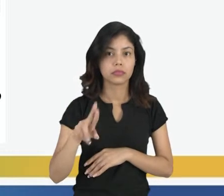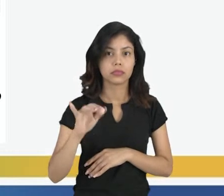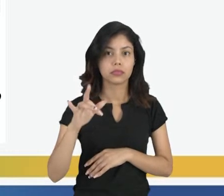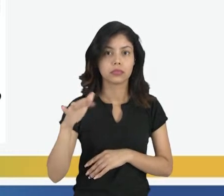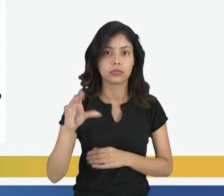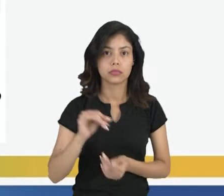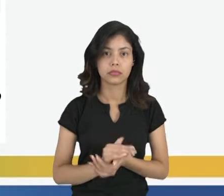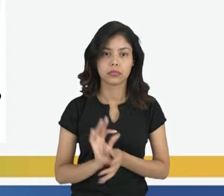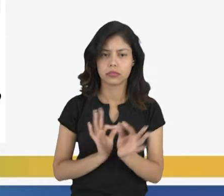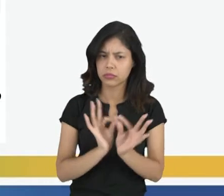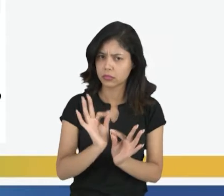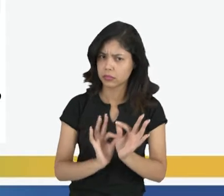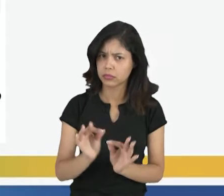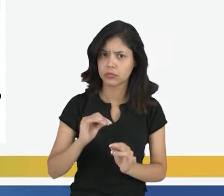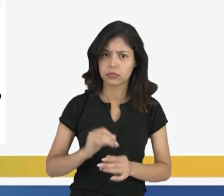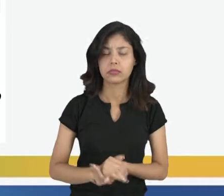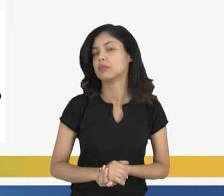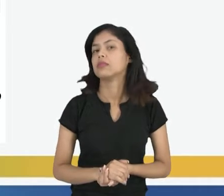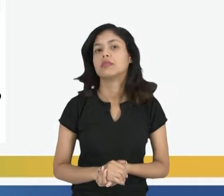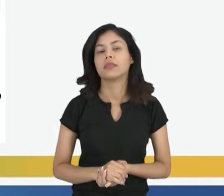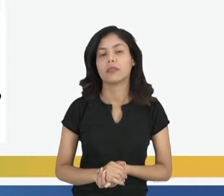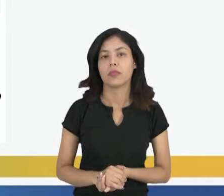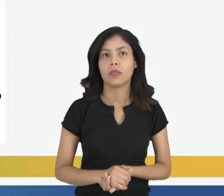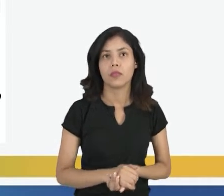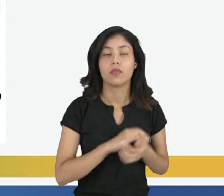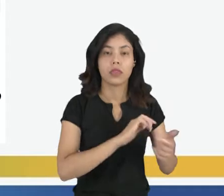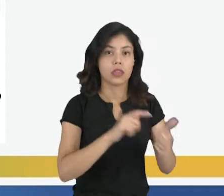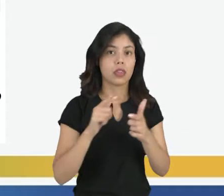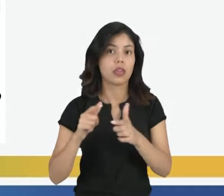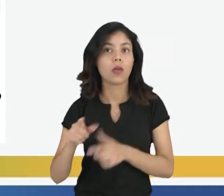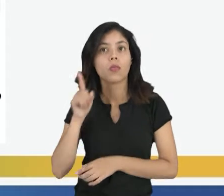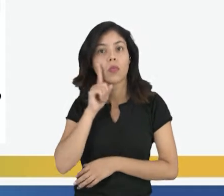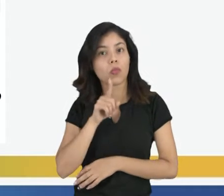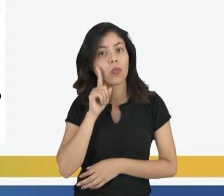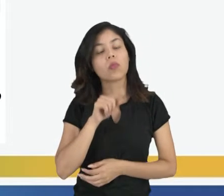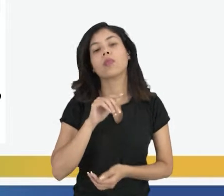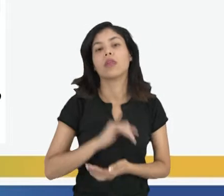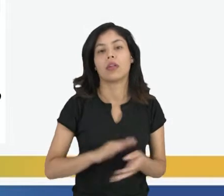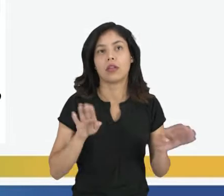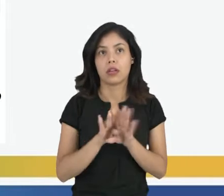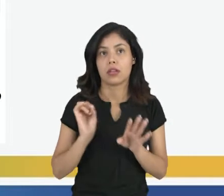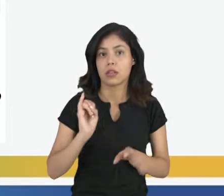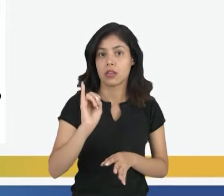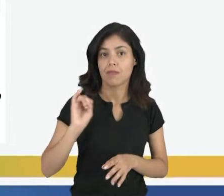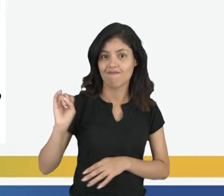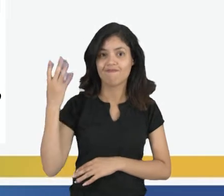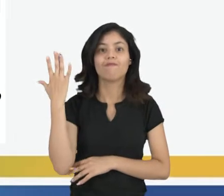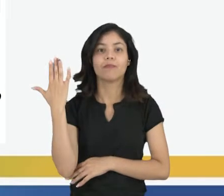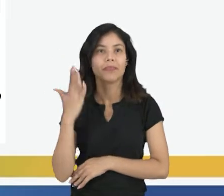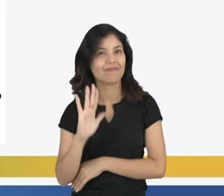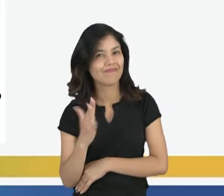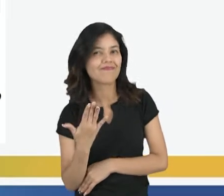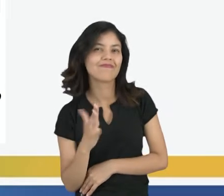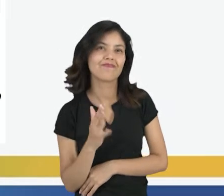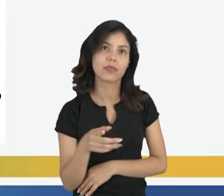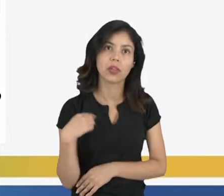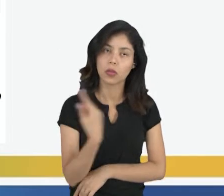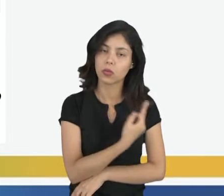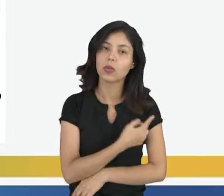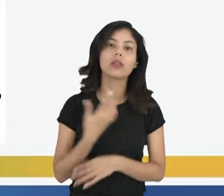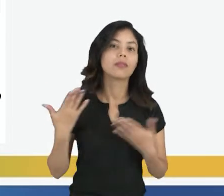instala alguns mísseis e direciona ele então para os Estados Unidos. Se isso tivesse acontecido, né, talvez então